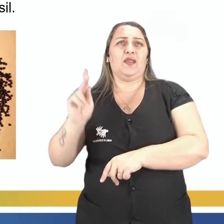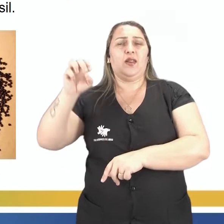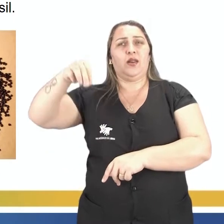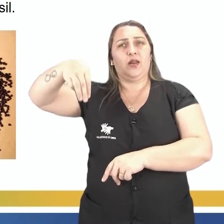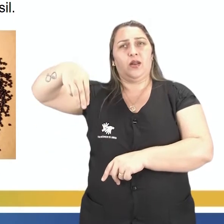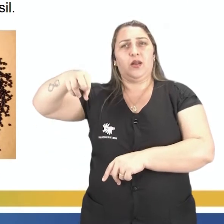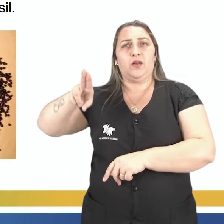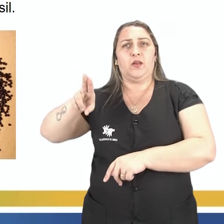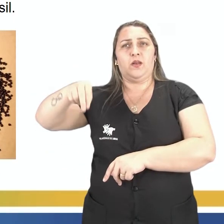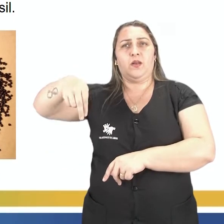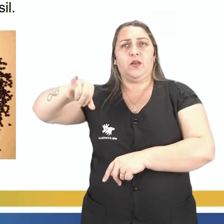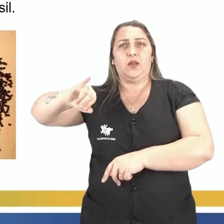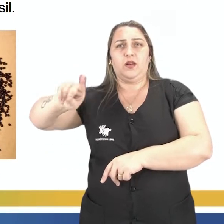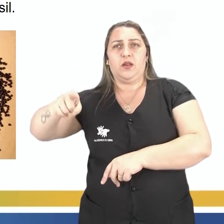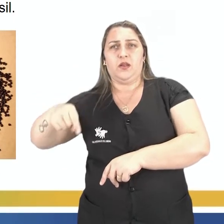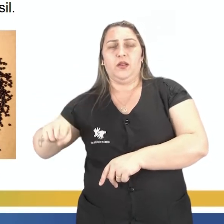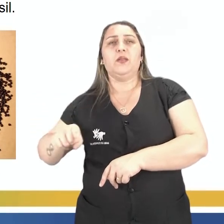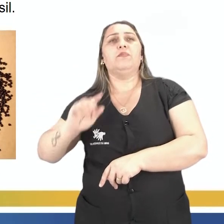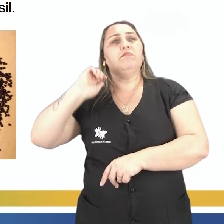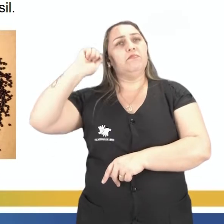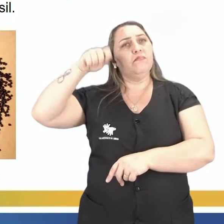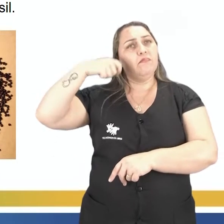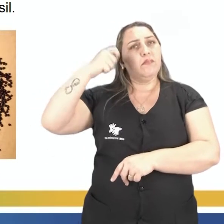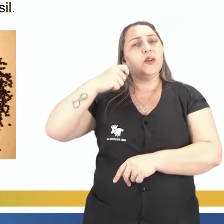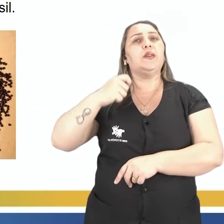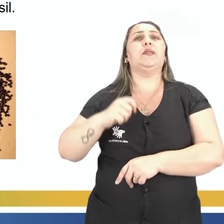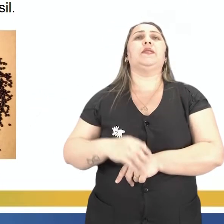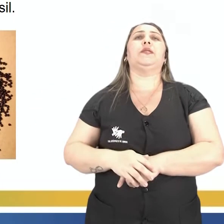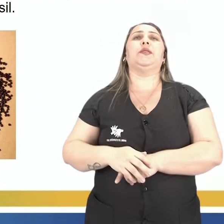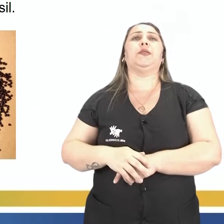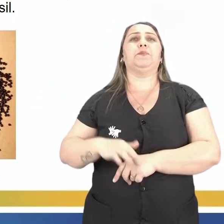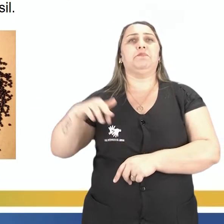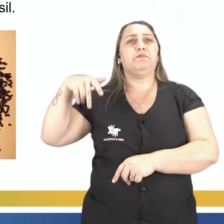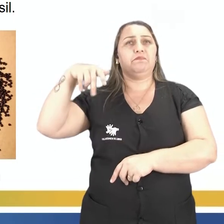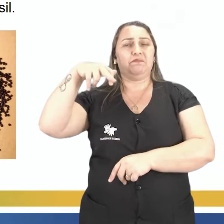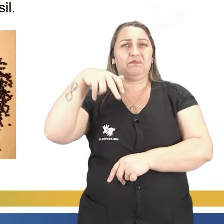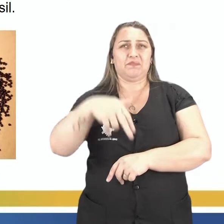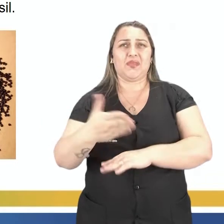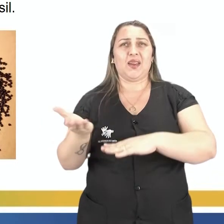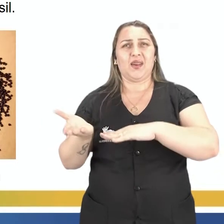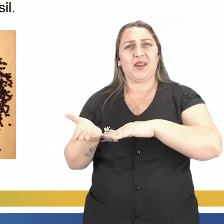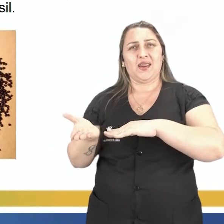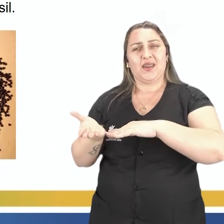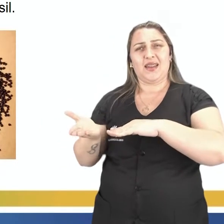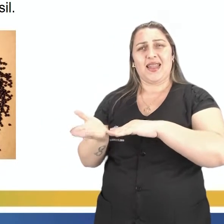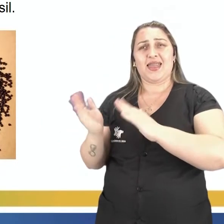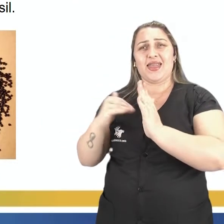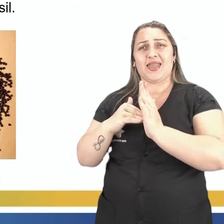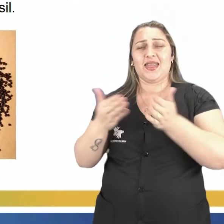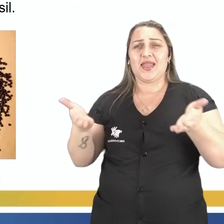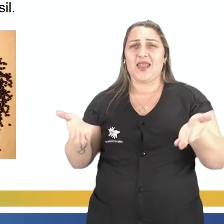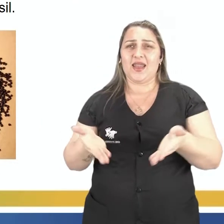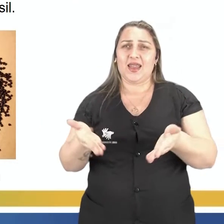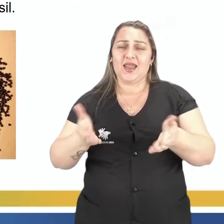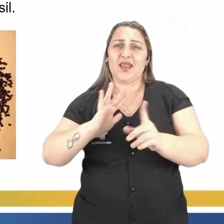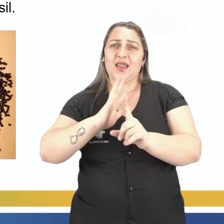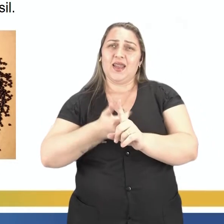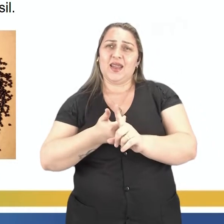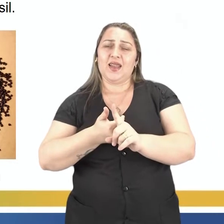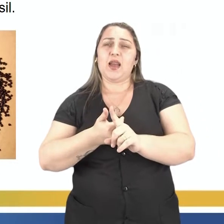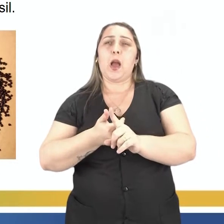Vic Muniz. Vic Muniz é um artista aí que ele transita, gente, da contemporaneidade até as